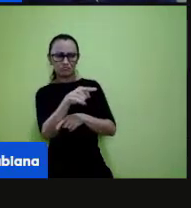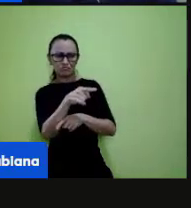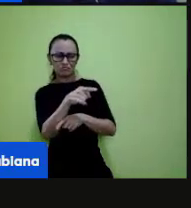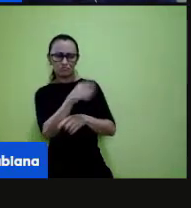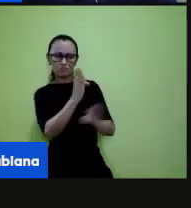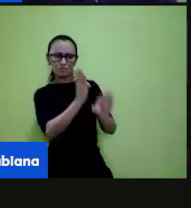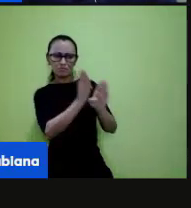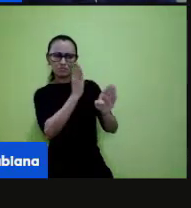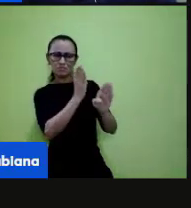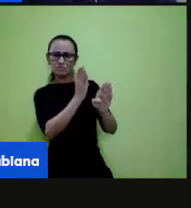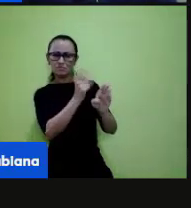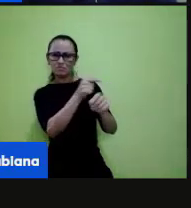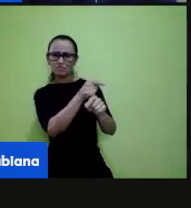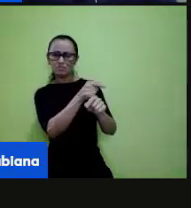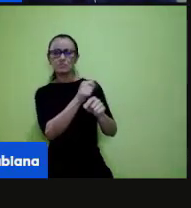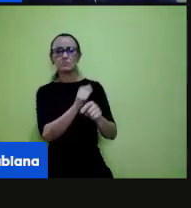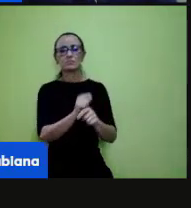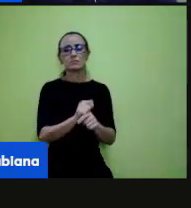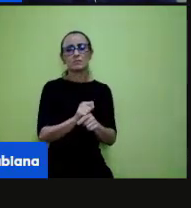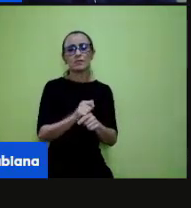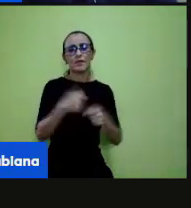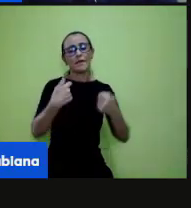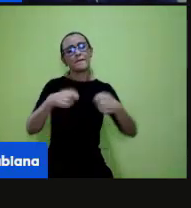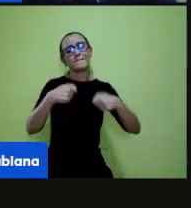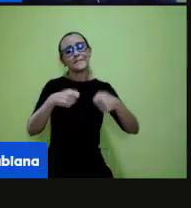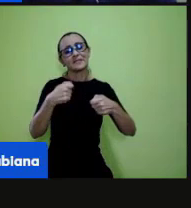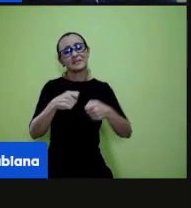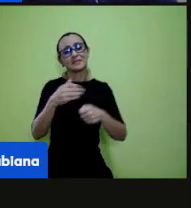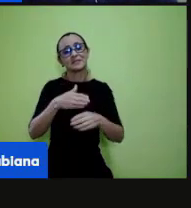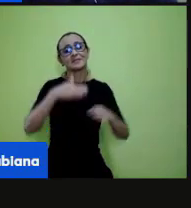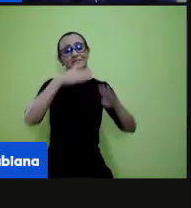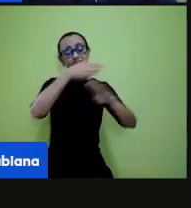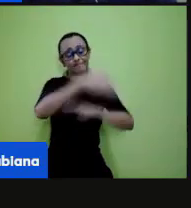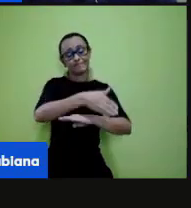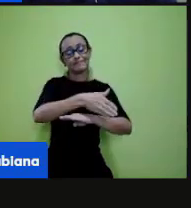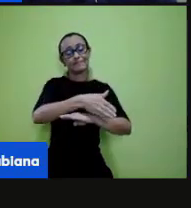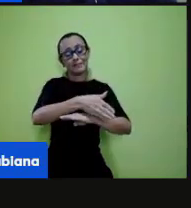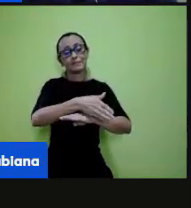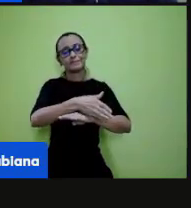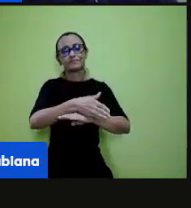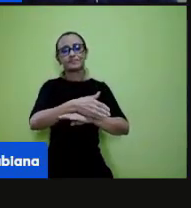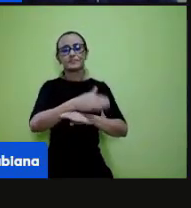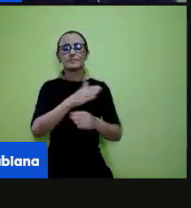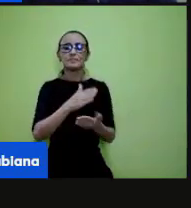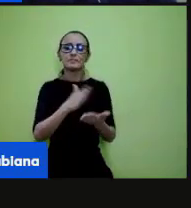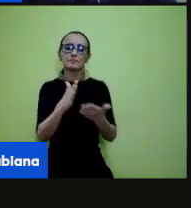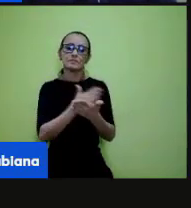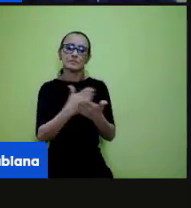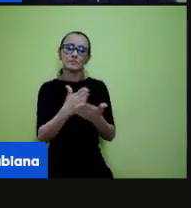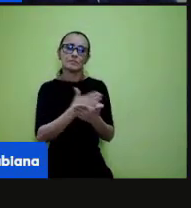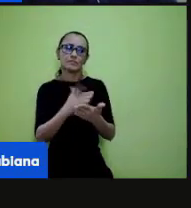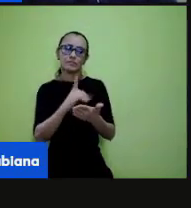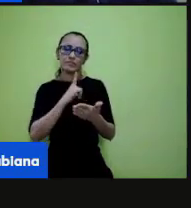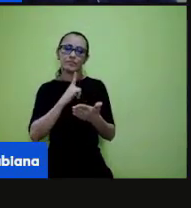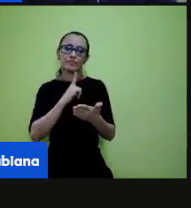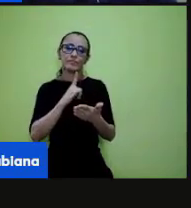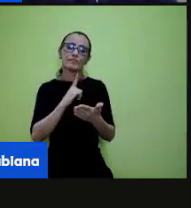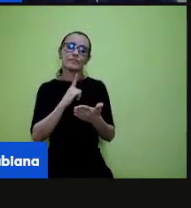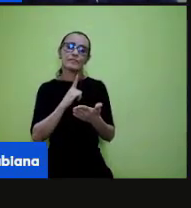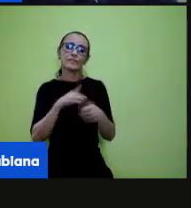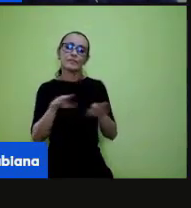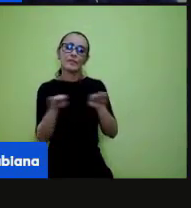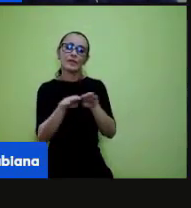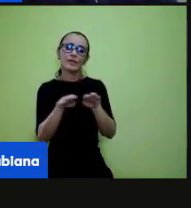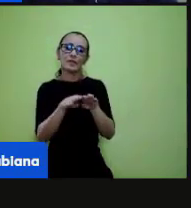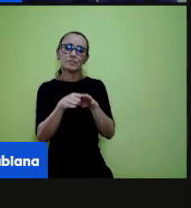vezes, intervir com controle mecânico e, muitas das vezes, nós temos também que intervir com